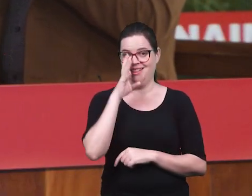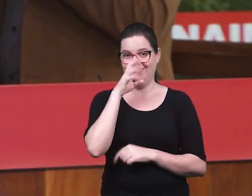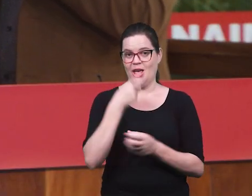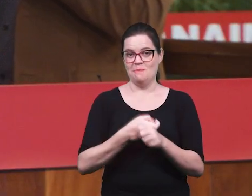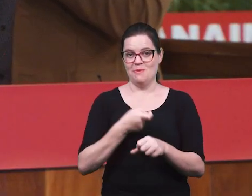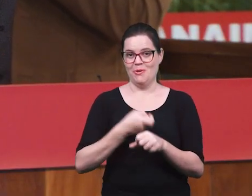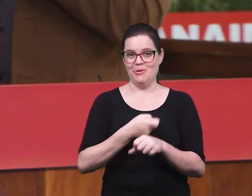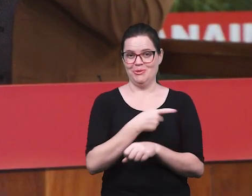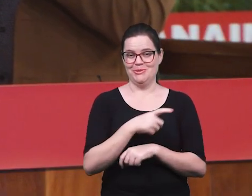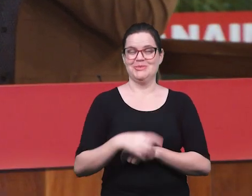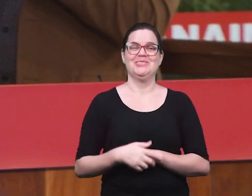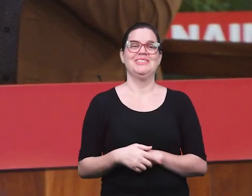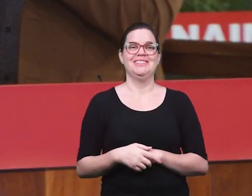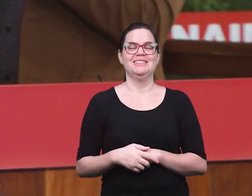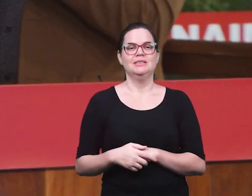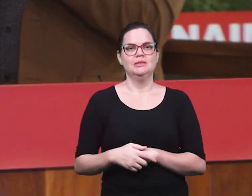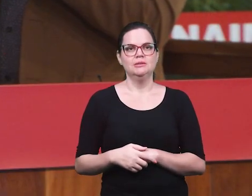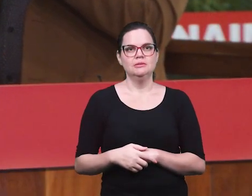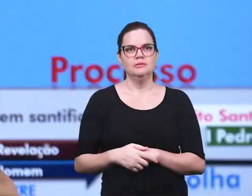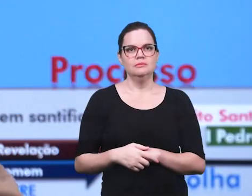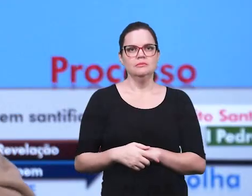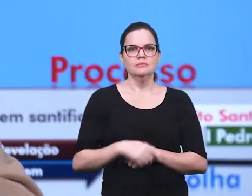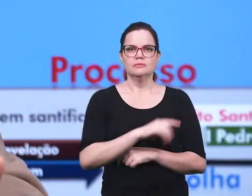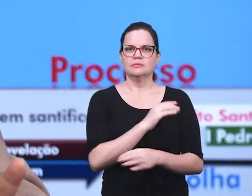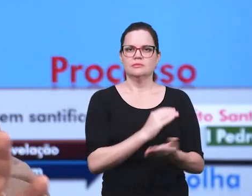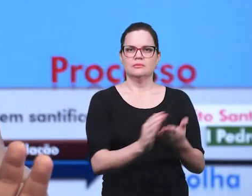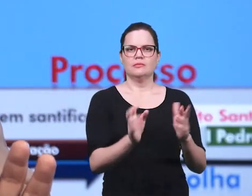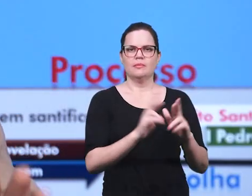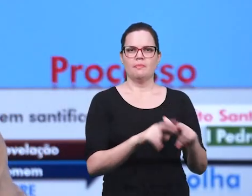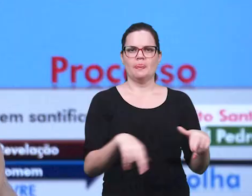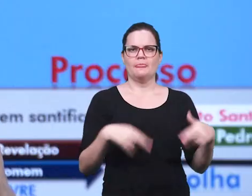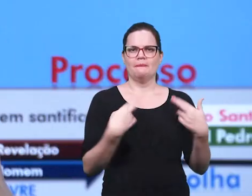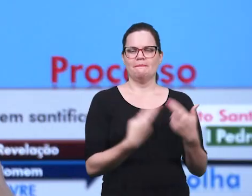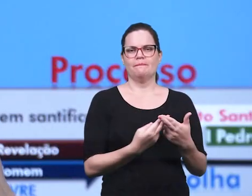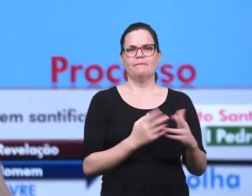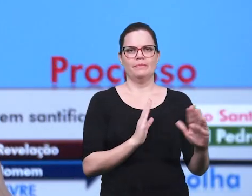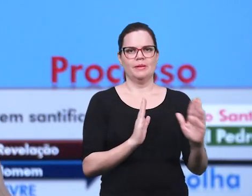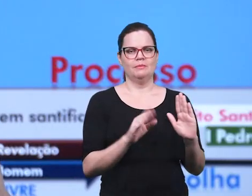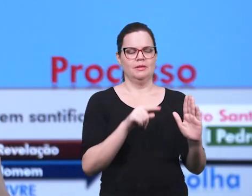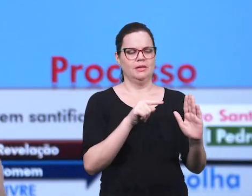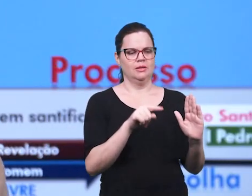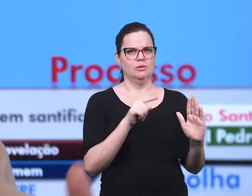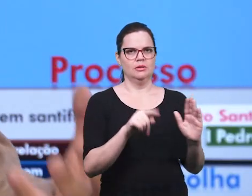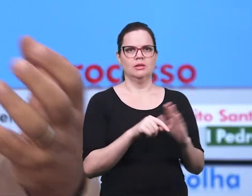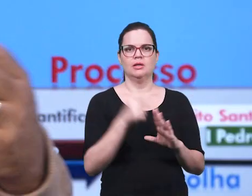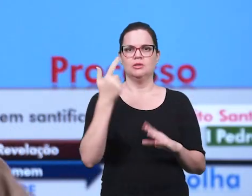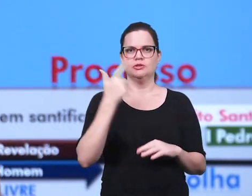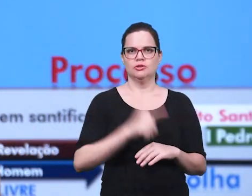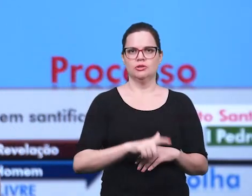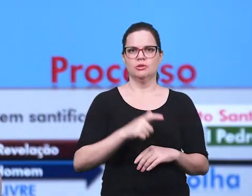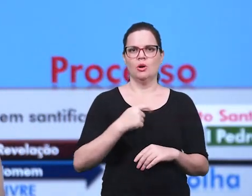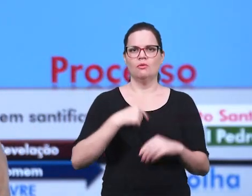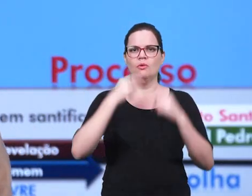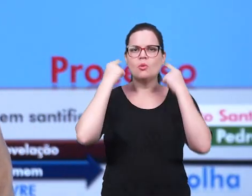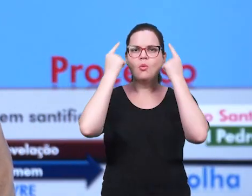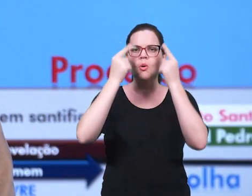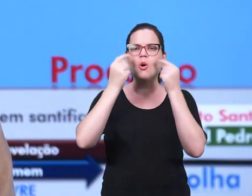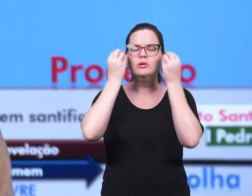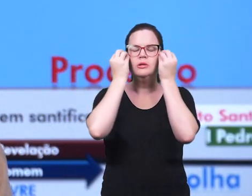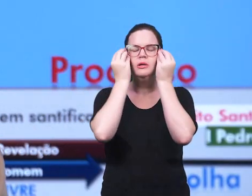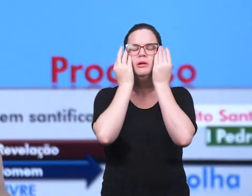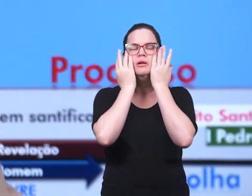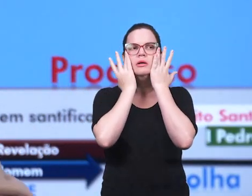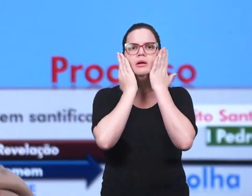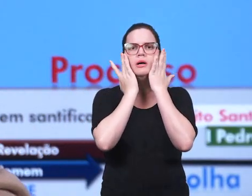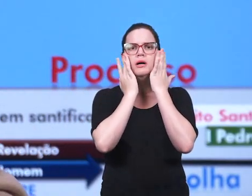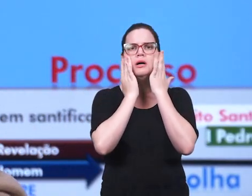aí, quando começou ali a reunião, durante aquele período, novamente, os olhos começaram a encher de água